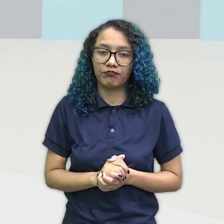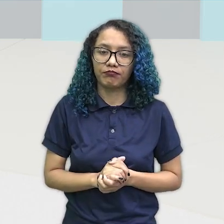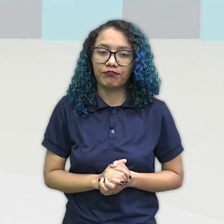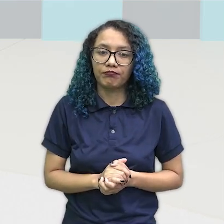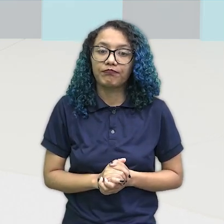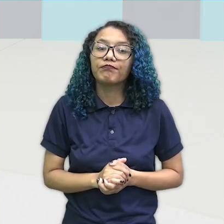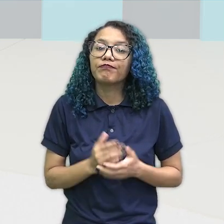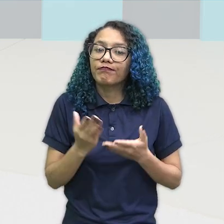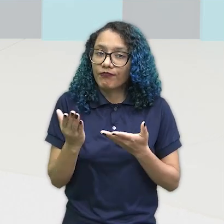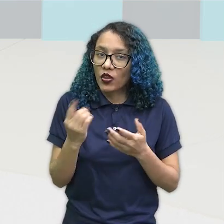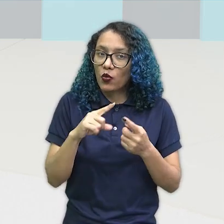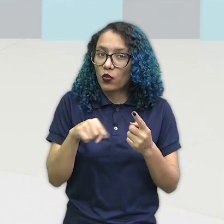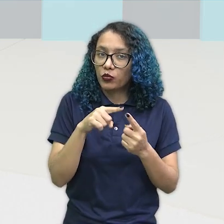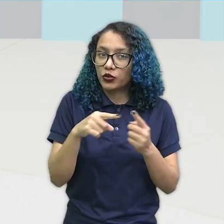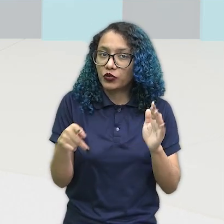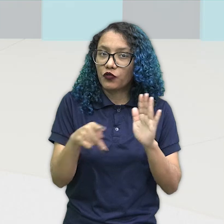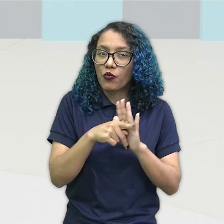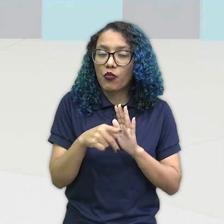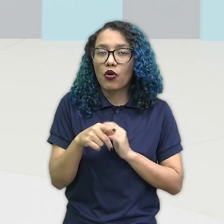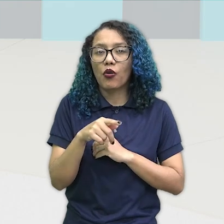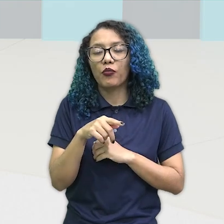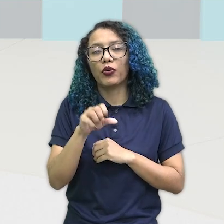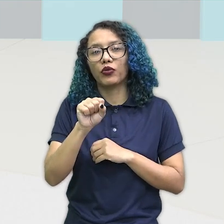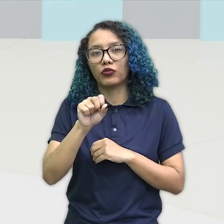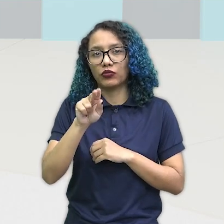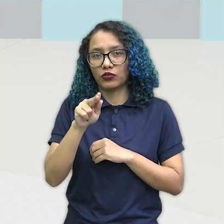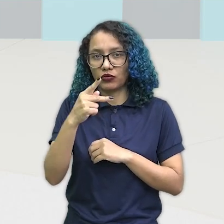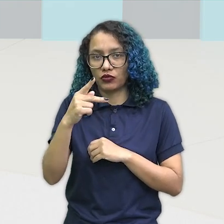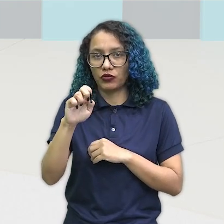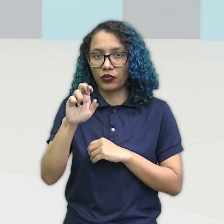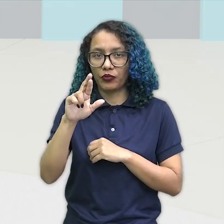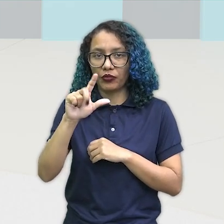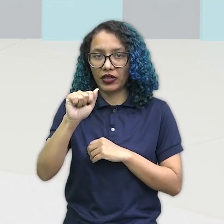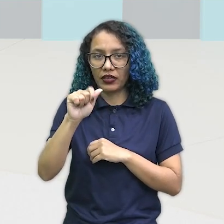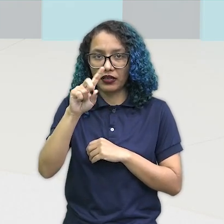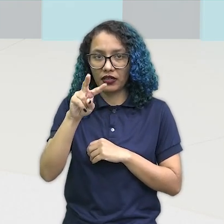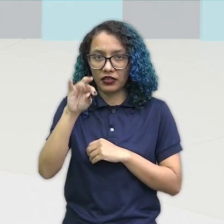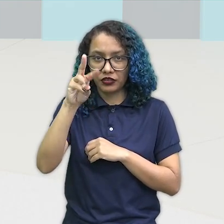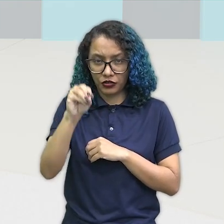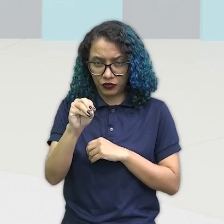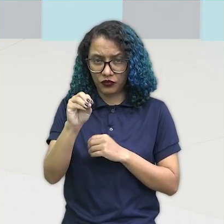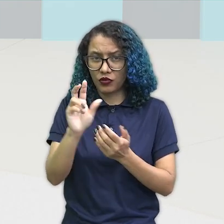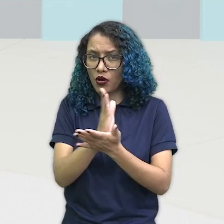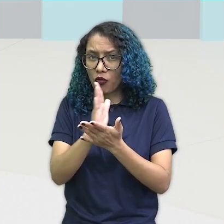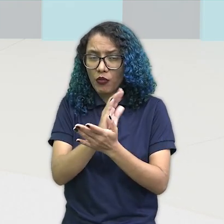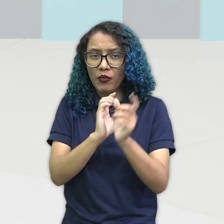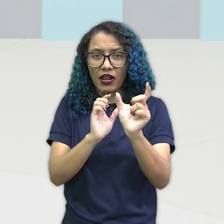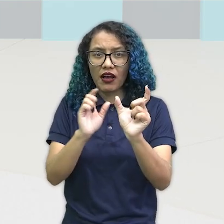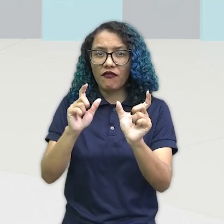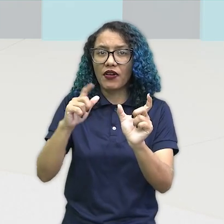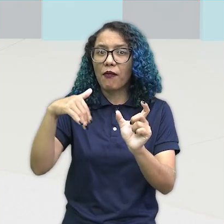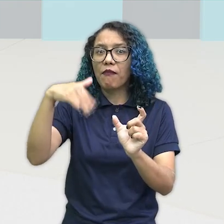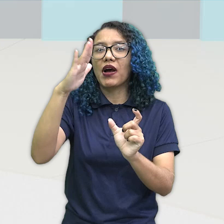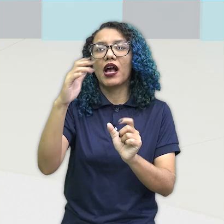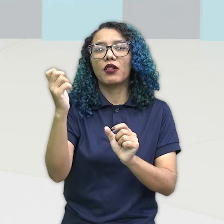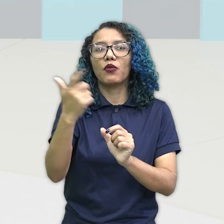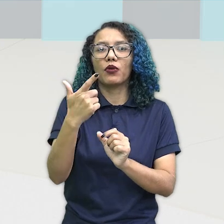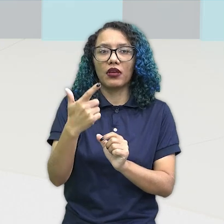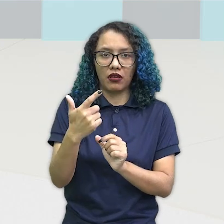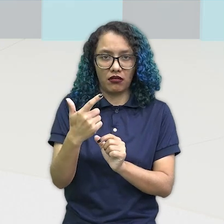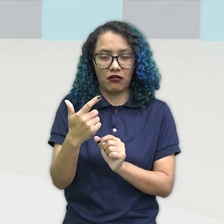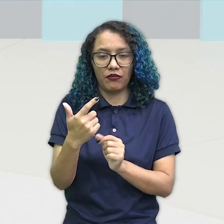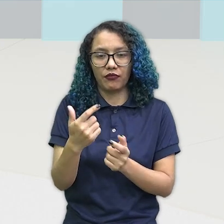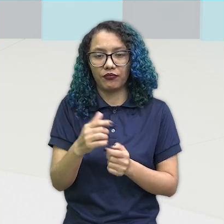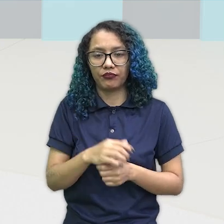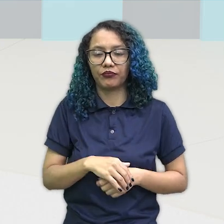tem essa intenção de comparar, destacar algo entre os demais, né? Nós demos aí os exemplos, o